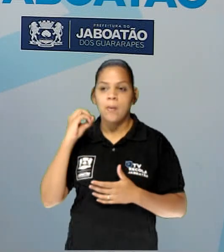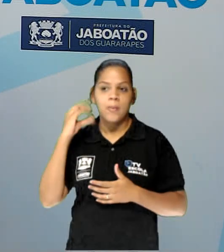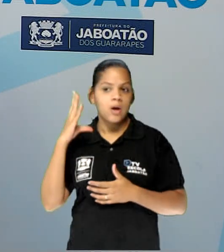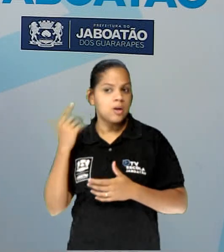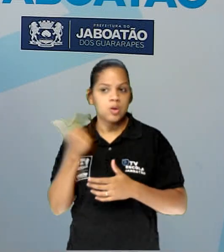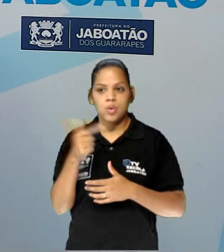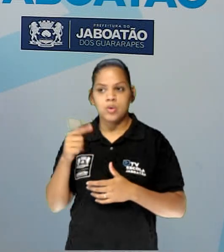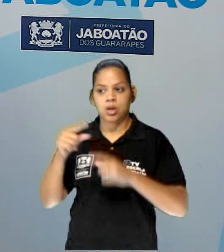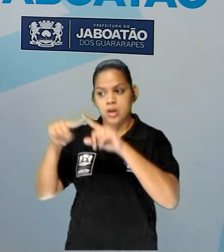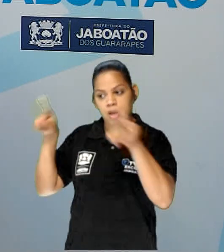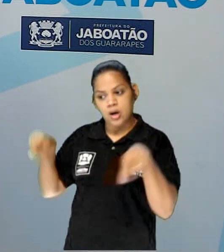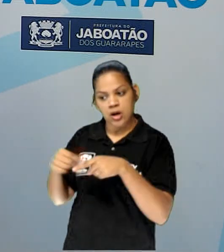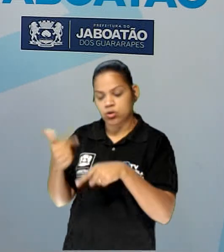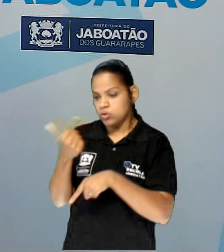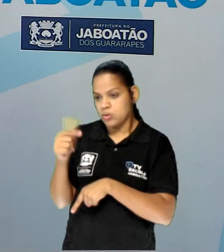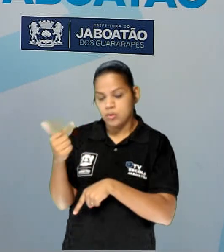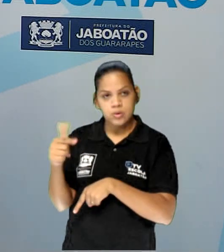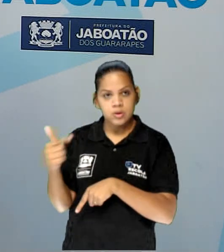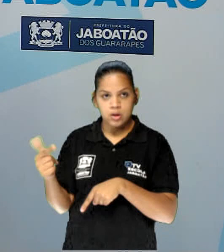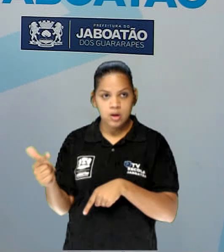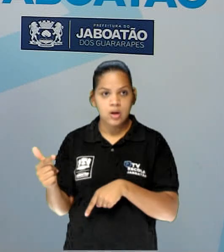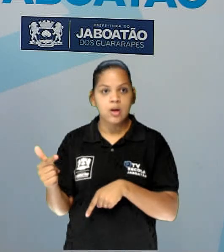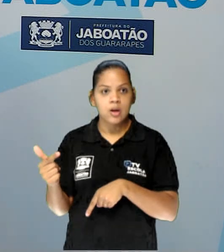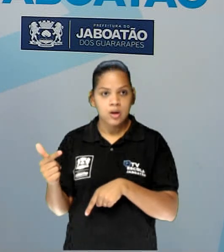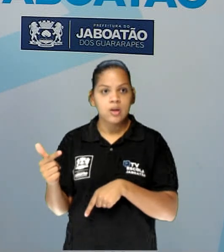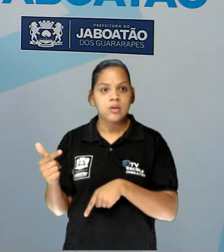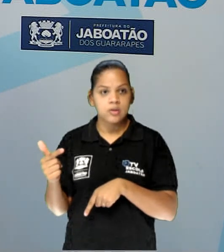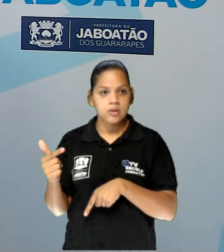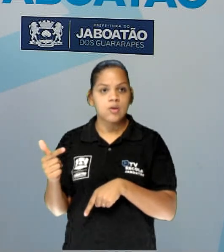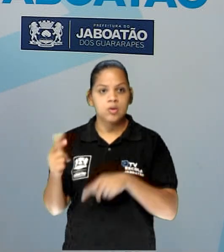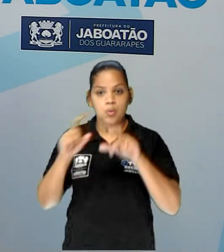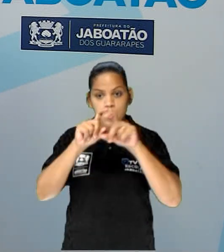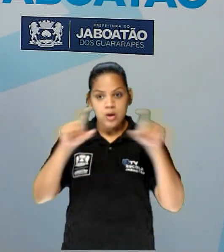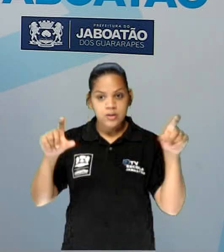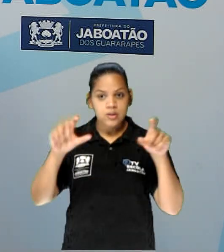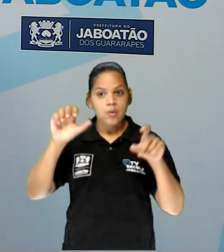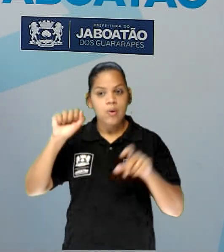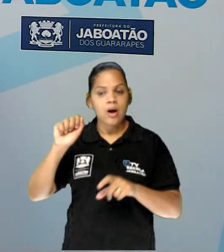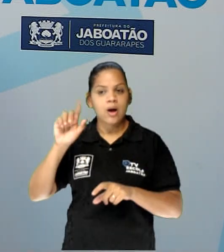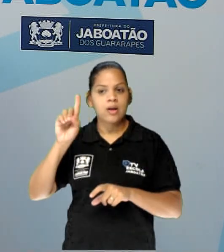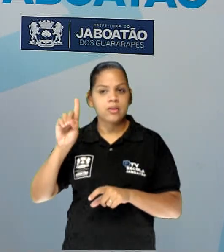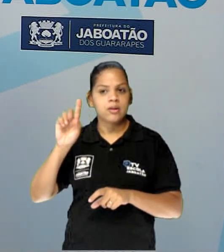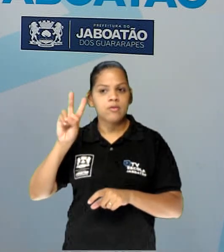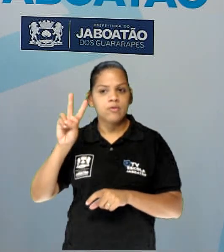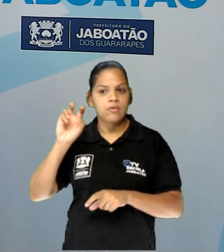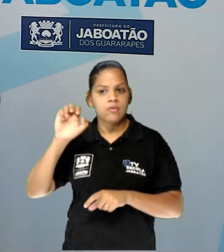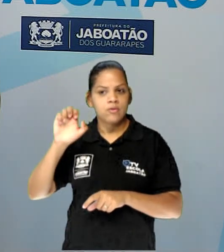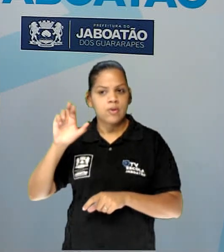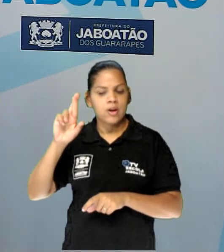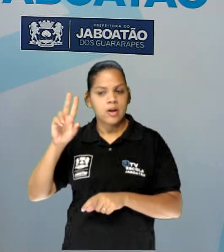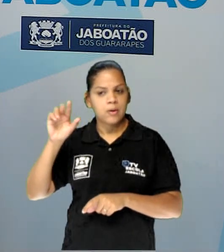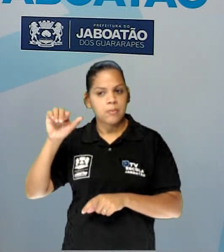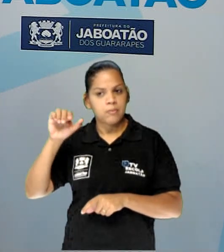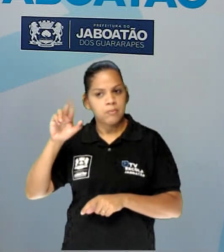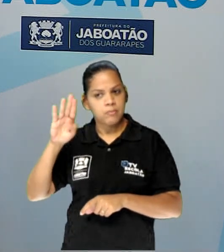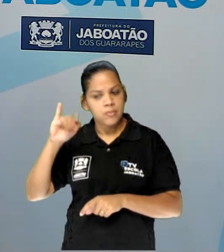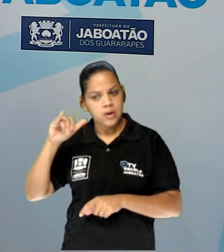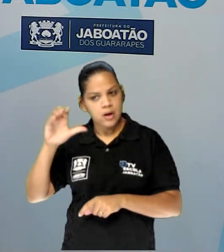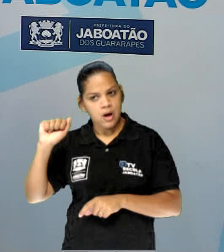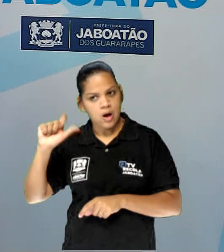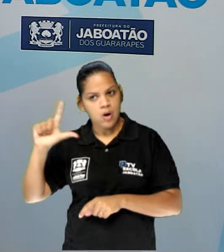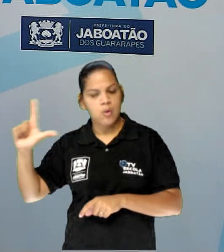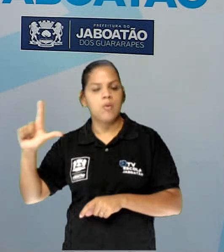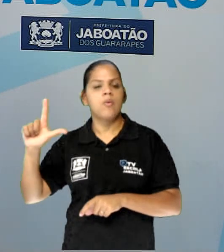vírgula, por quê? Eu estou com a oração adverbial e ela está deslocada. Ela foi puxada para o começo do período.